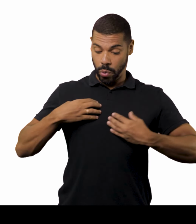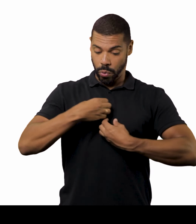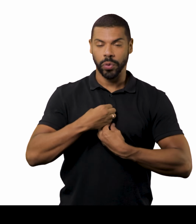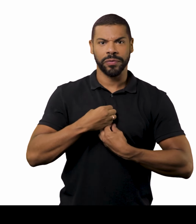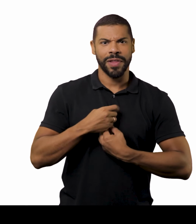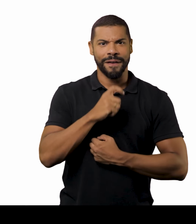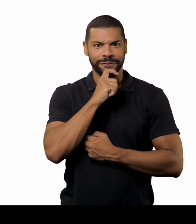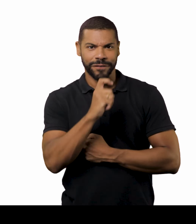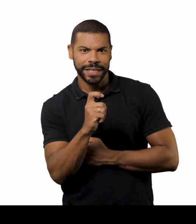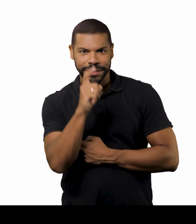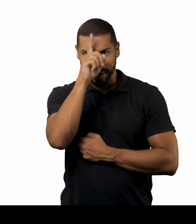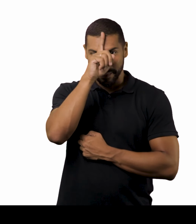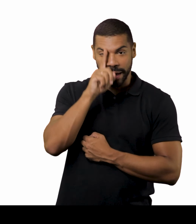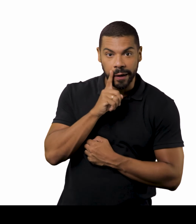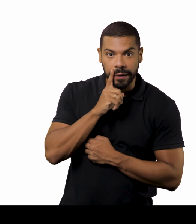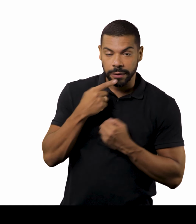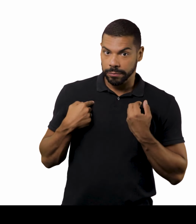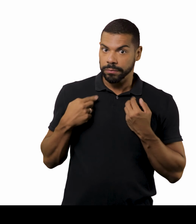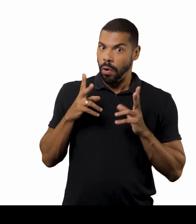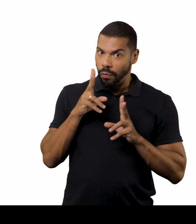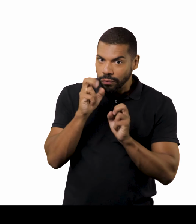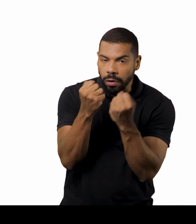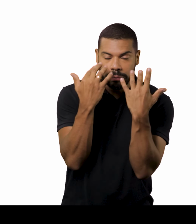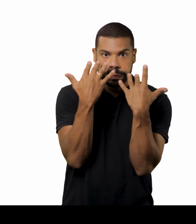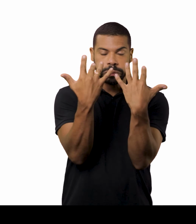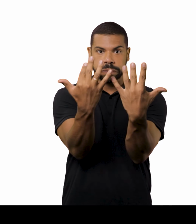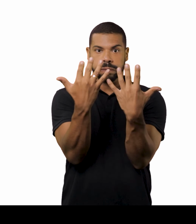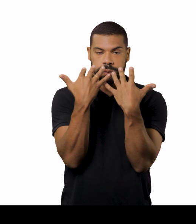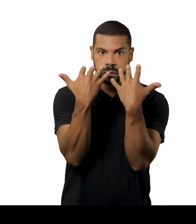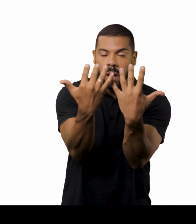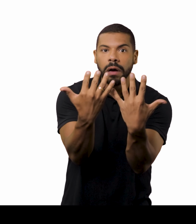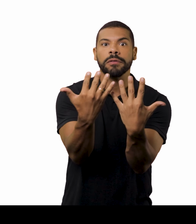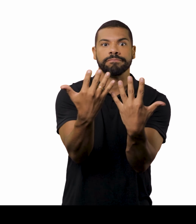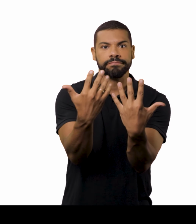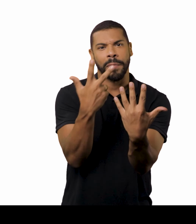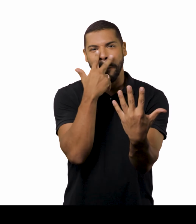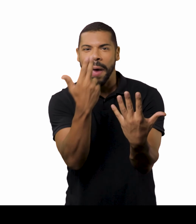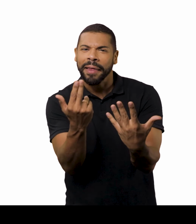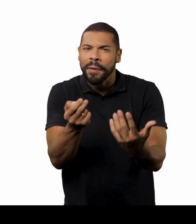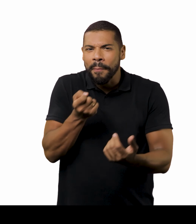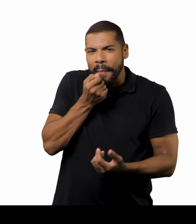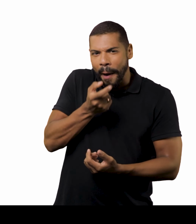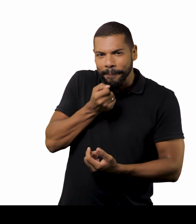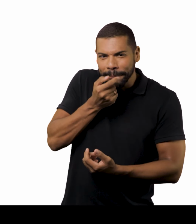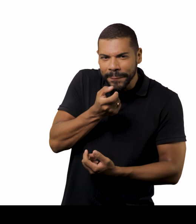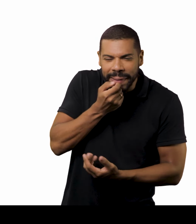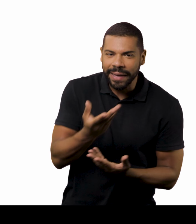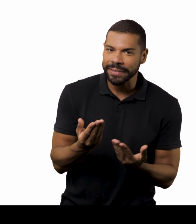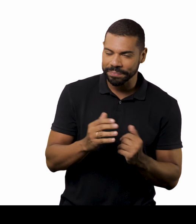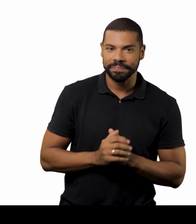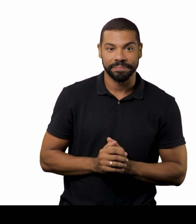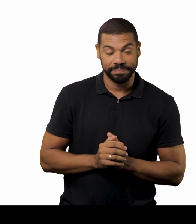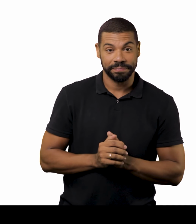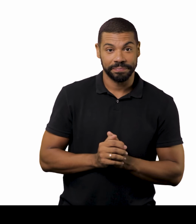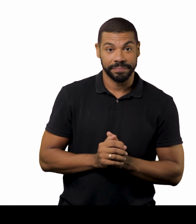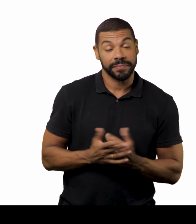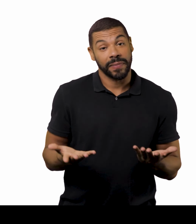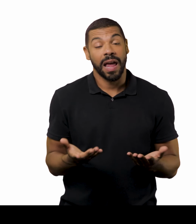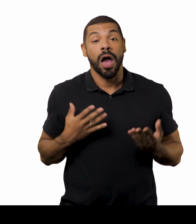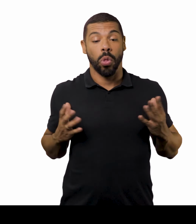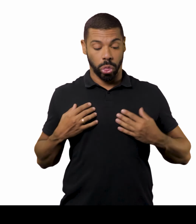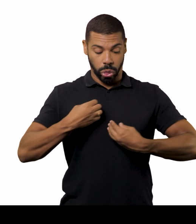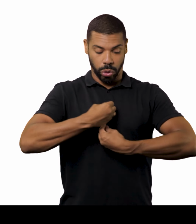roupa, quaisquer que seja, verde, amarelo e azul, tão forte desse jeito, é uma anedota, né? É quase que uma piada do que o Brasil se tornou. Para